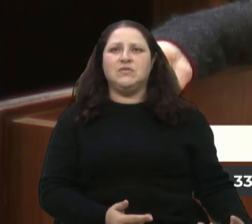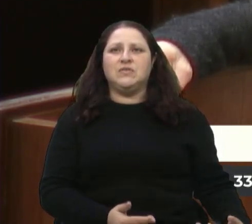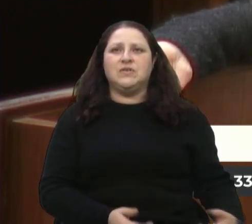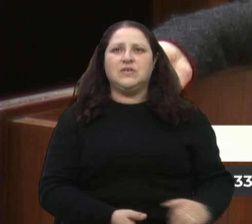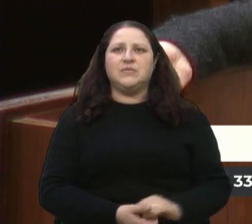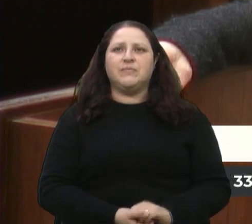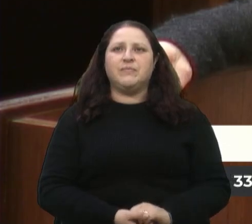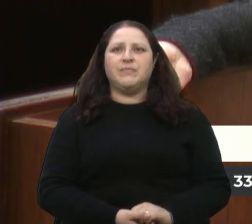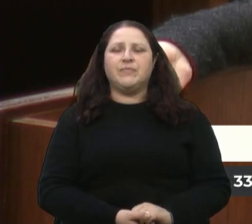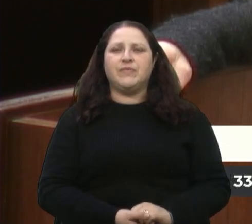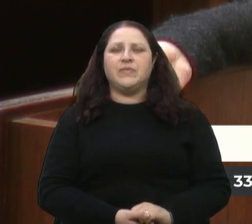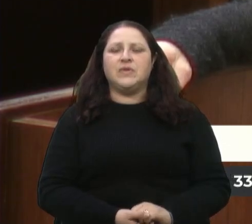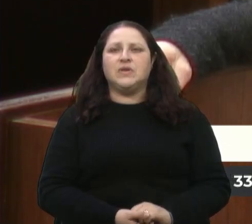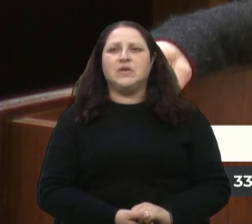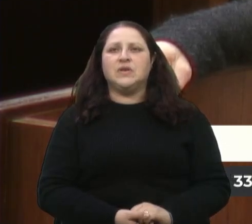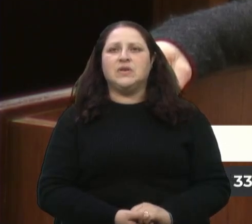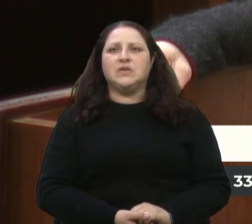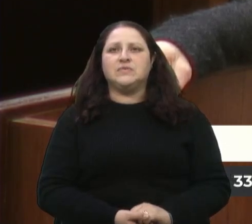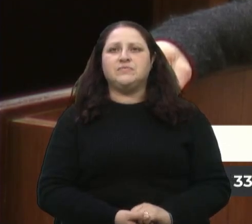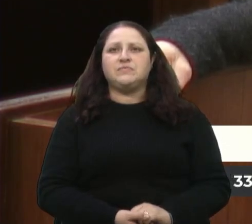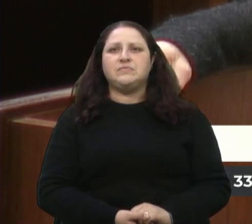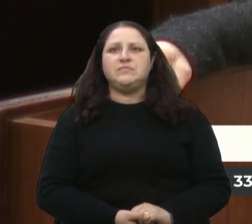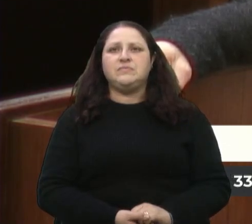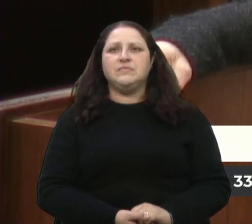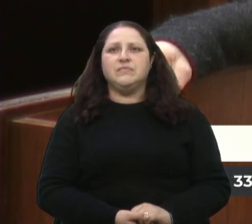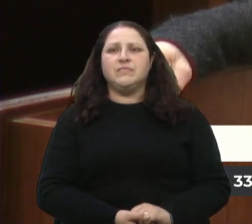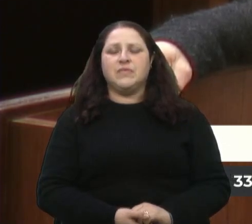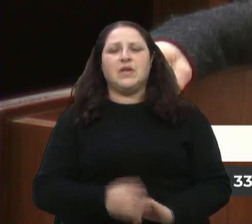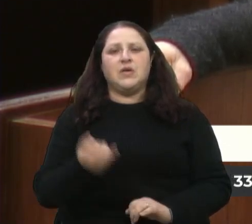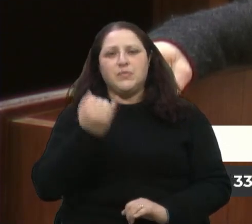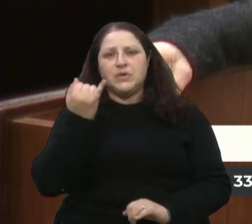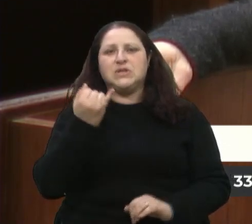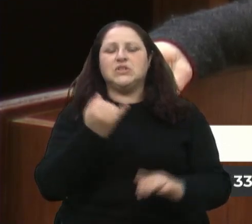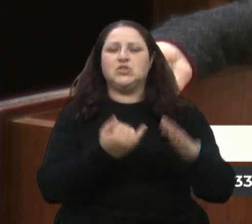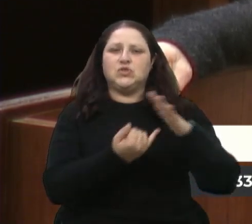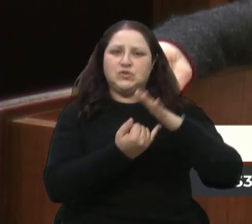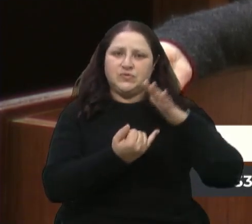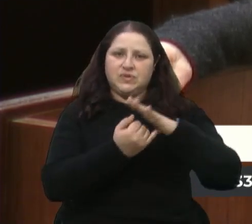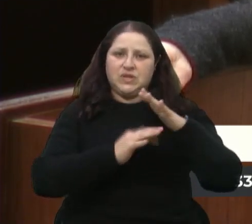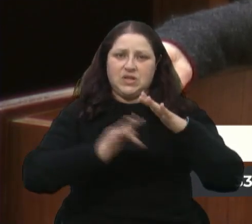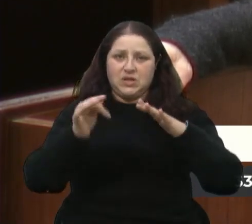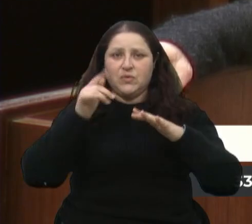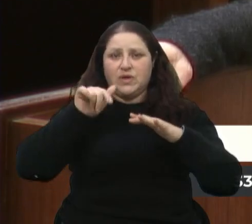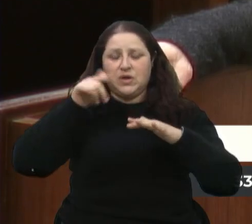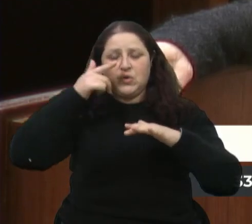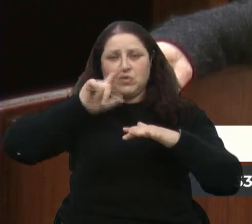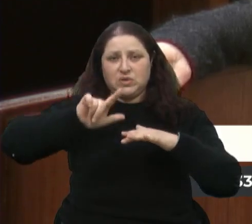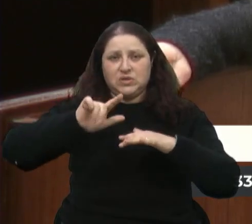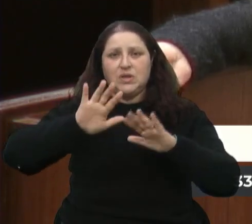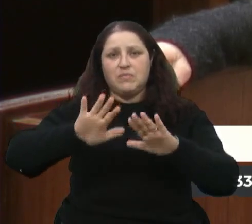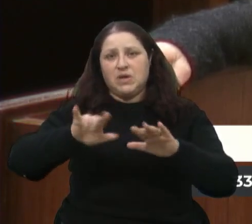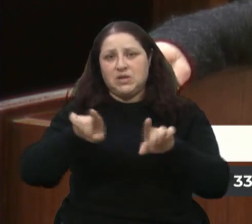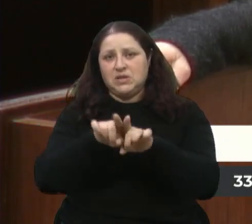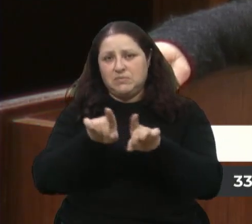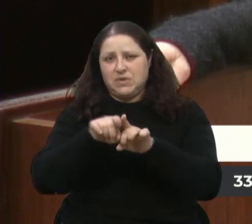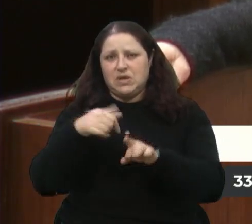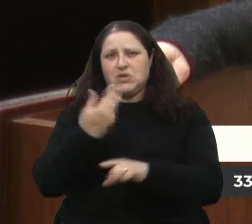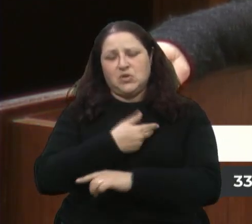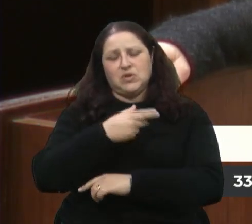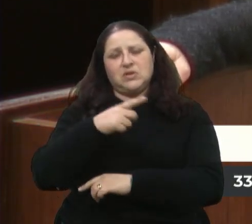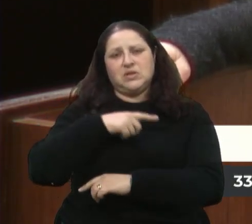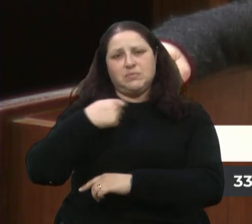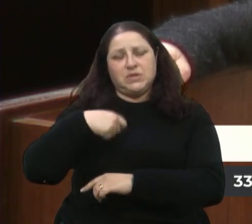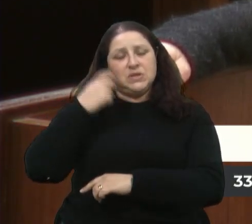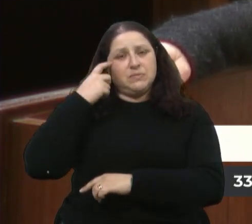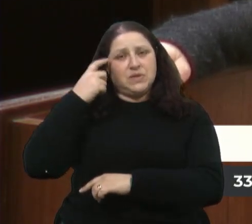Eu também queria dizer que é importante, o Instituto Federal é uma conquista, mas também nós temos que